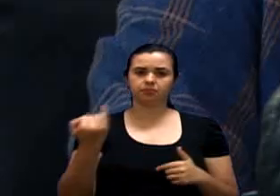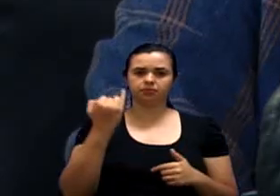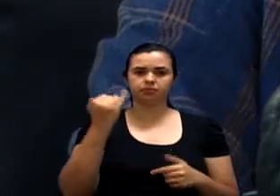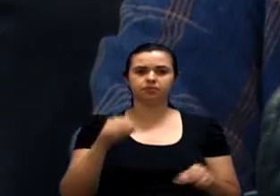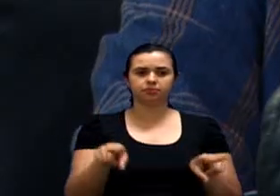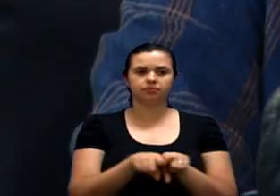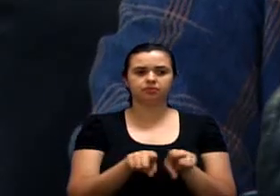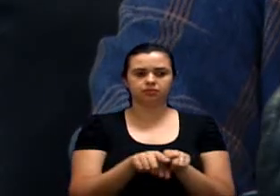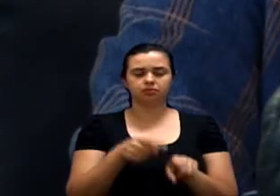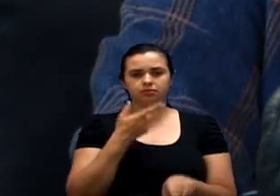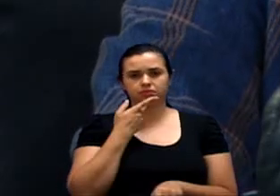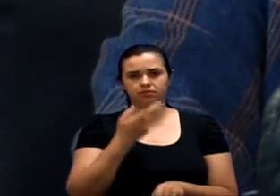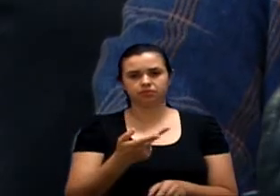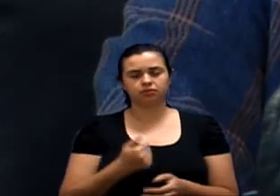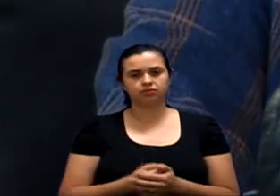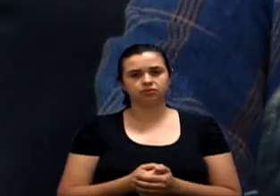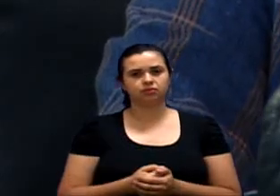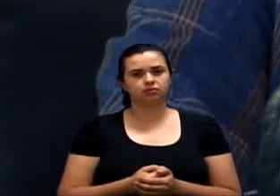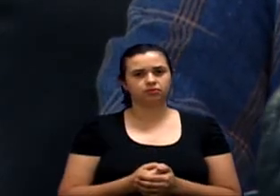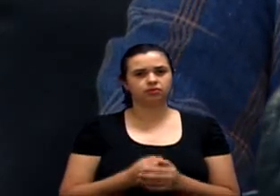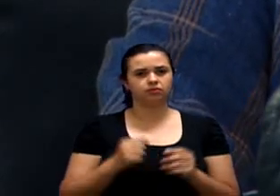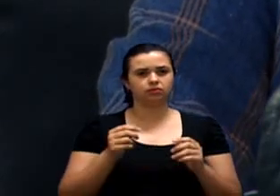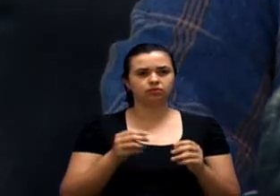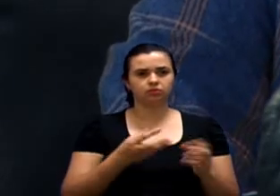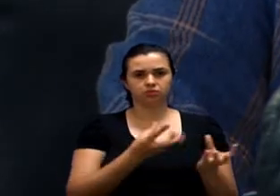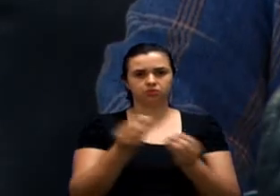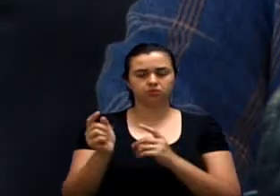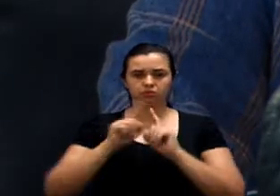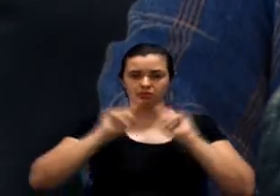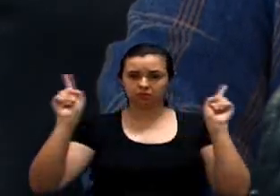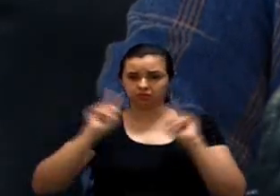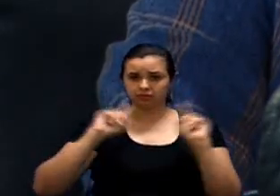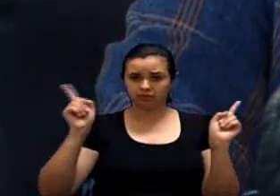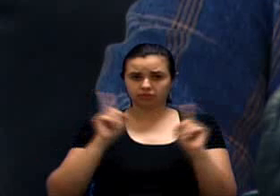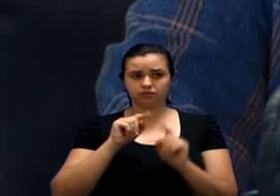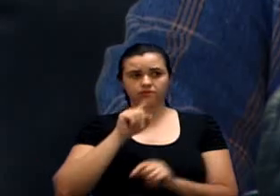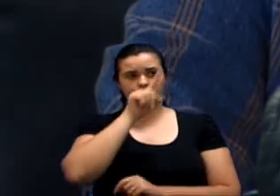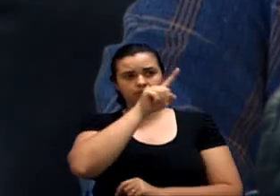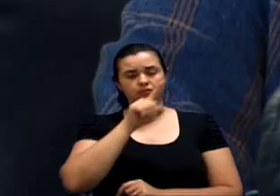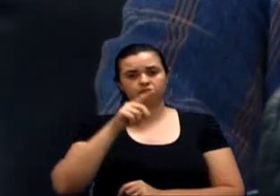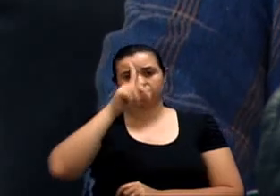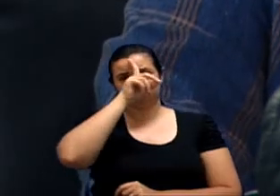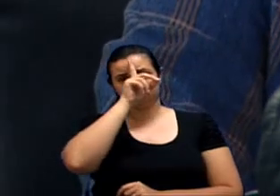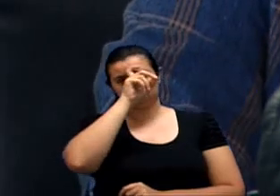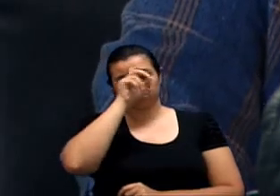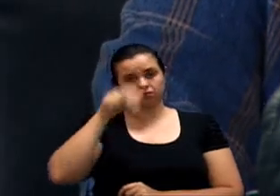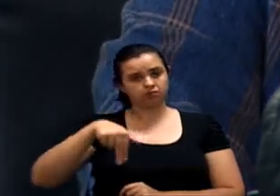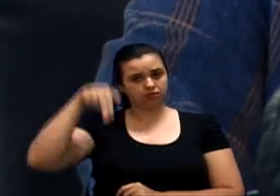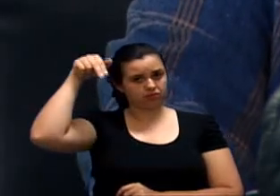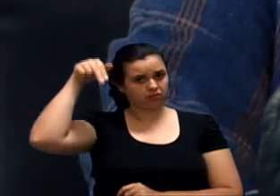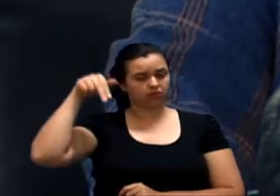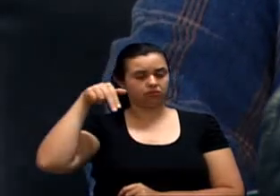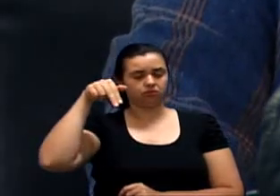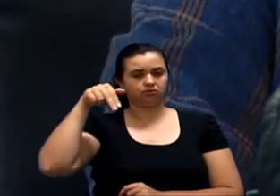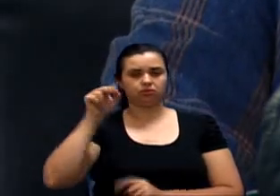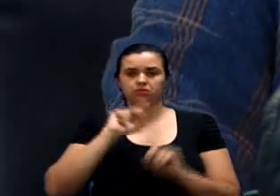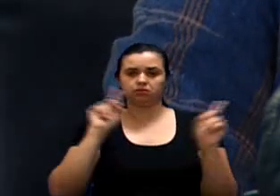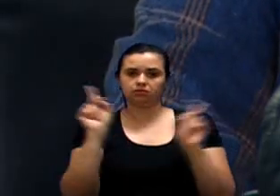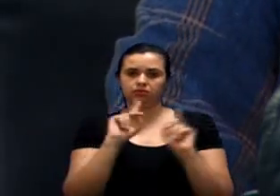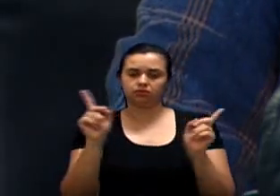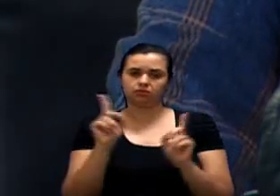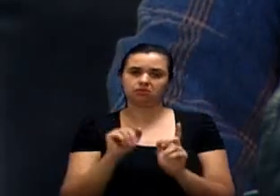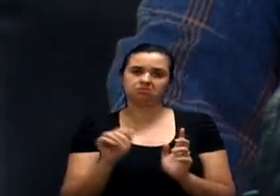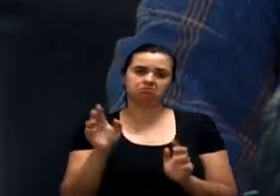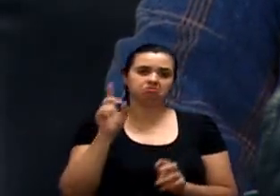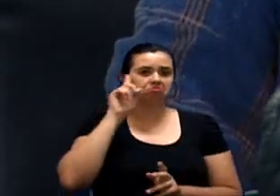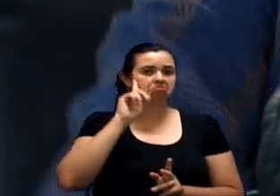comentário aqui, muito se critica a questão da UPH Norte. Eu estive lá recentemente, eu não vi nada do que falaram. Eu não sei se, para poder